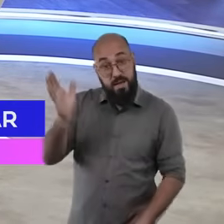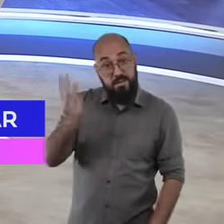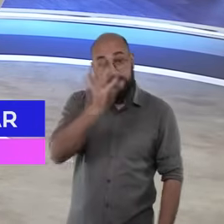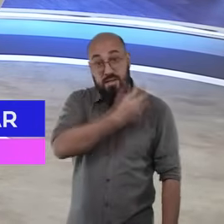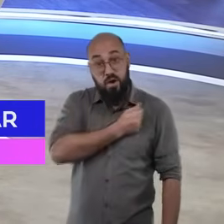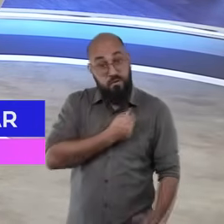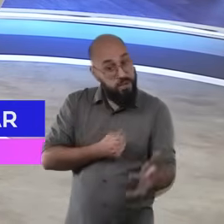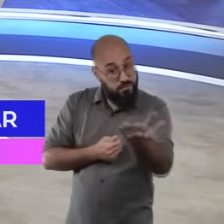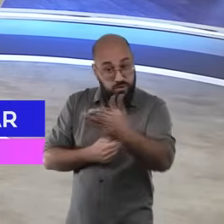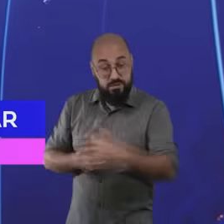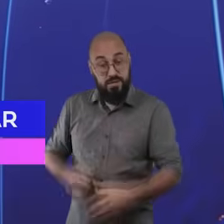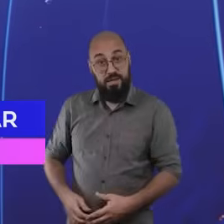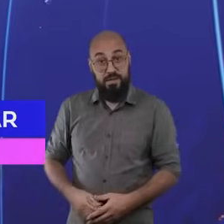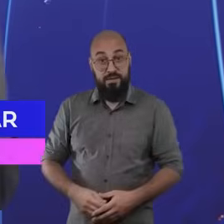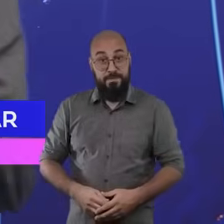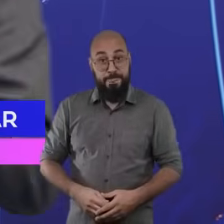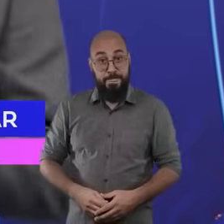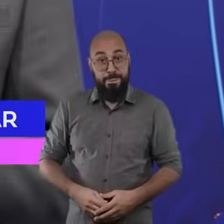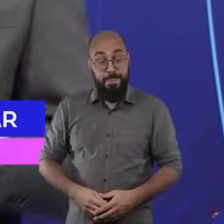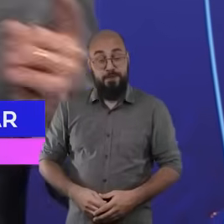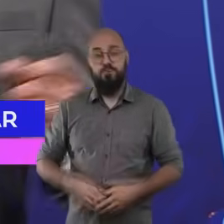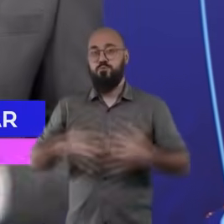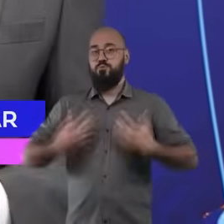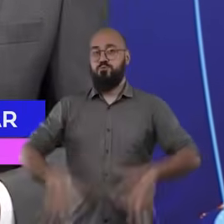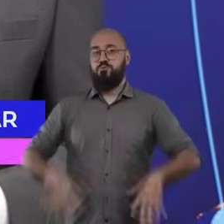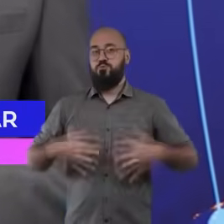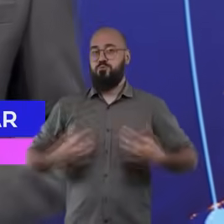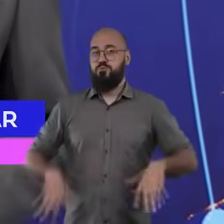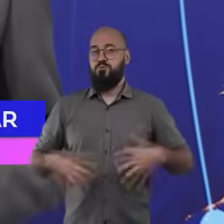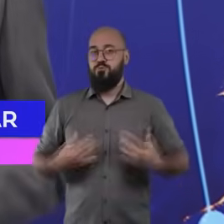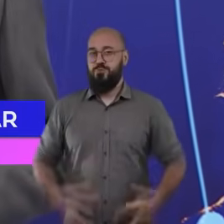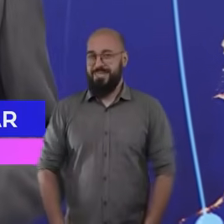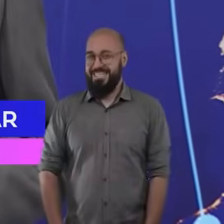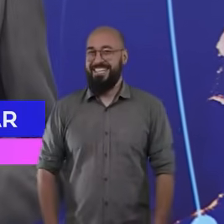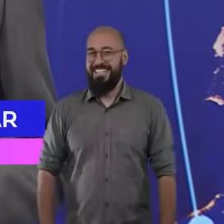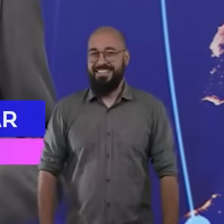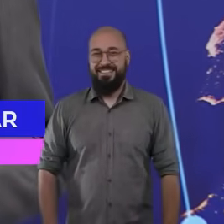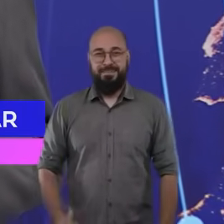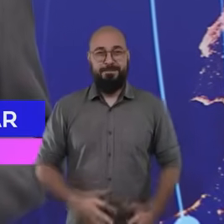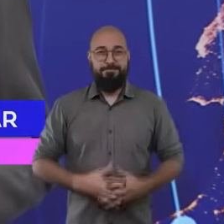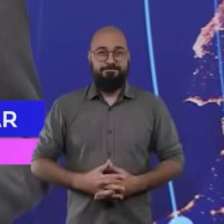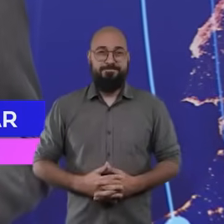buscar. Esta promessa que Jesus fez foi